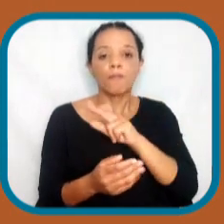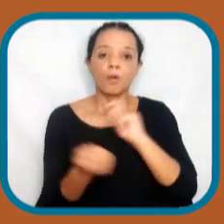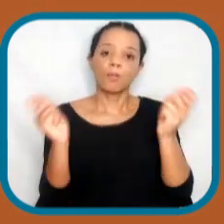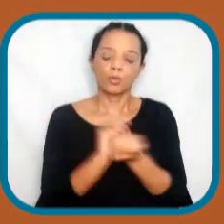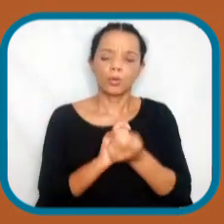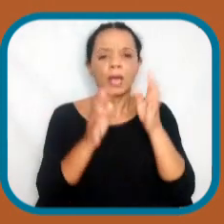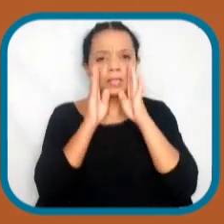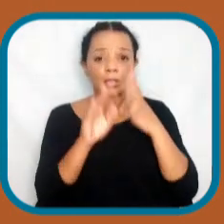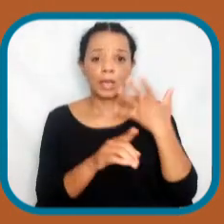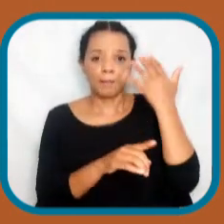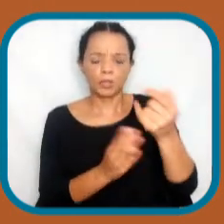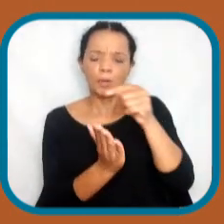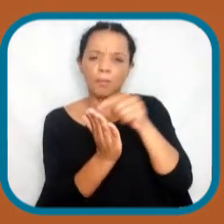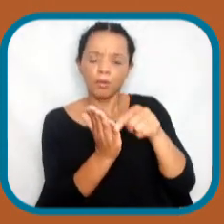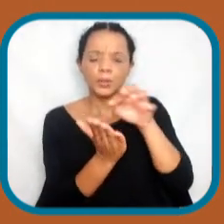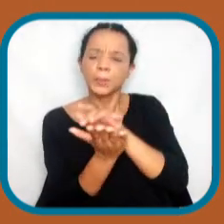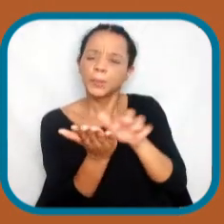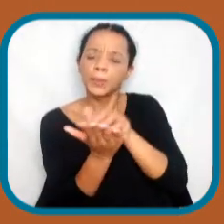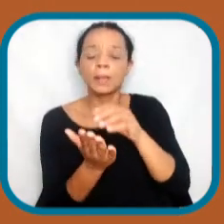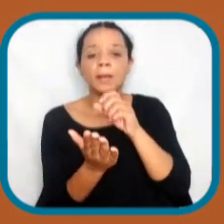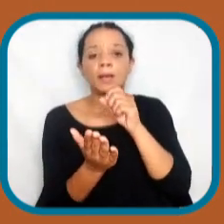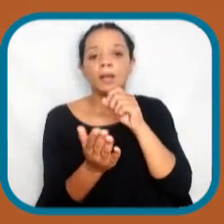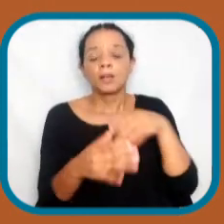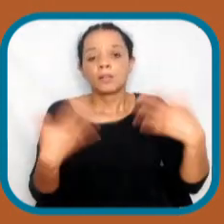atento. A próxima vez que encontrares pontos de relevo